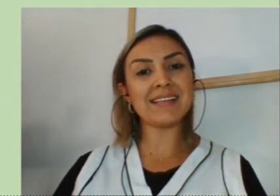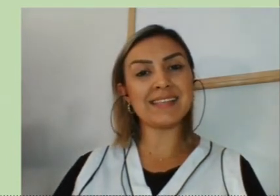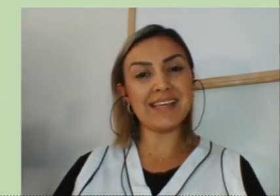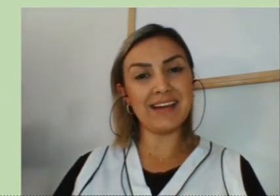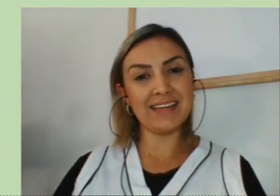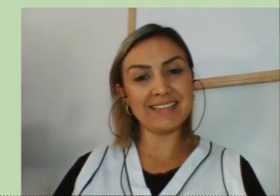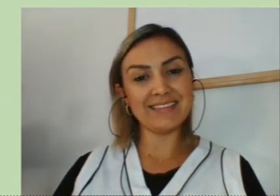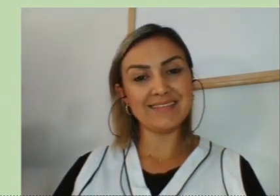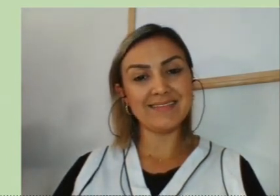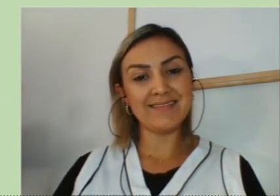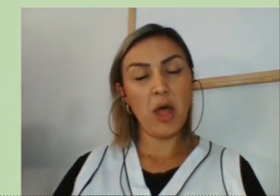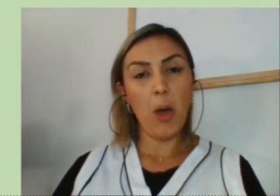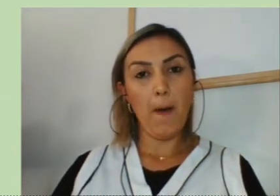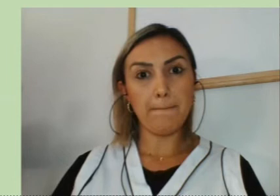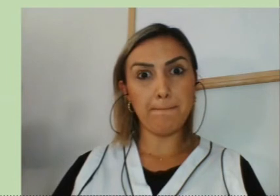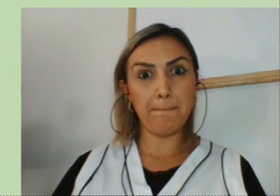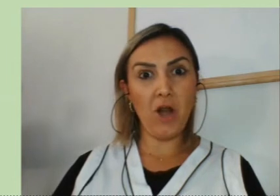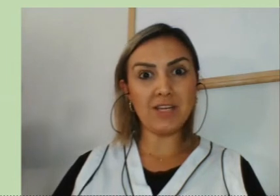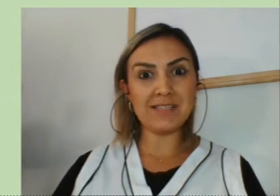Axila.